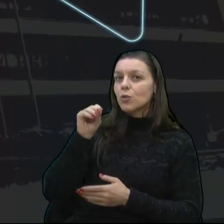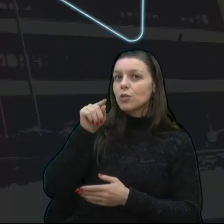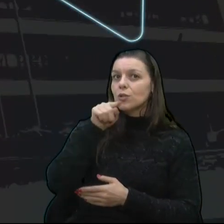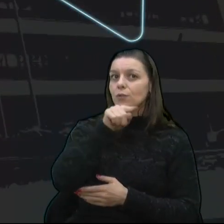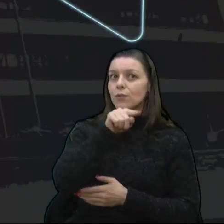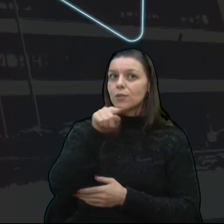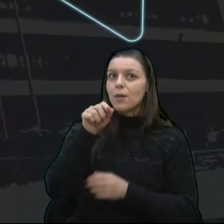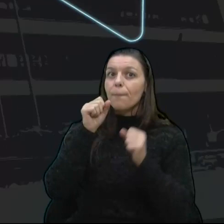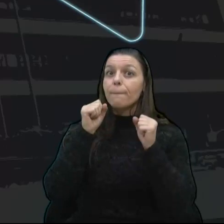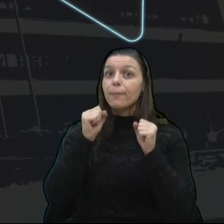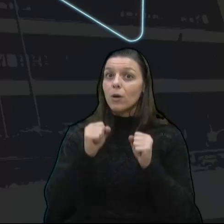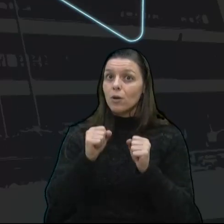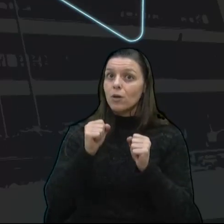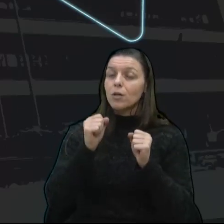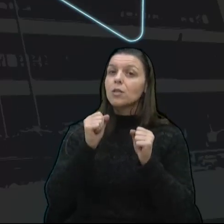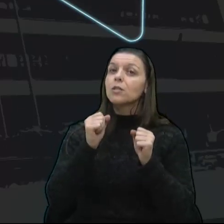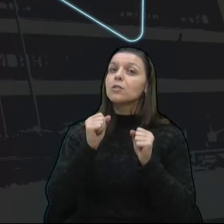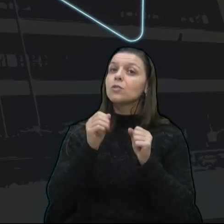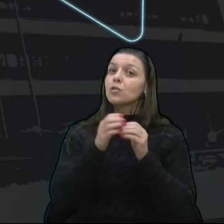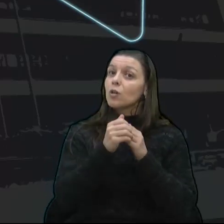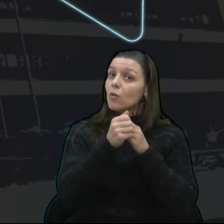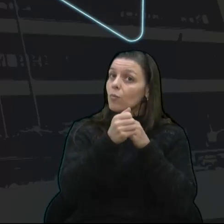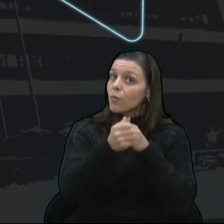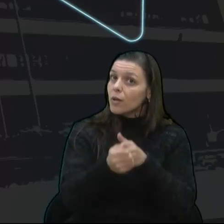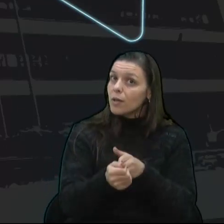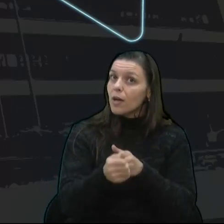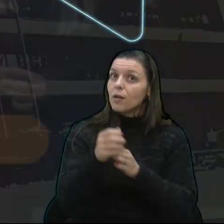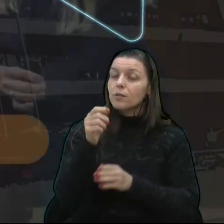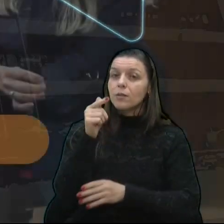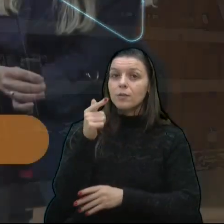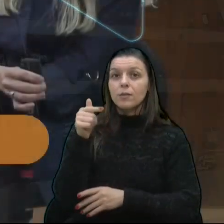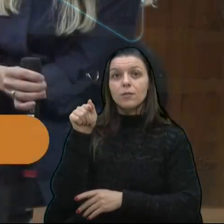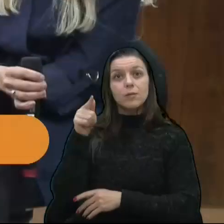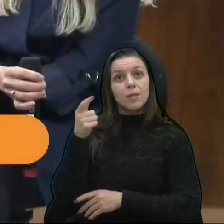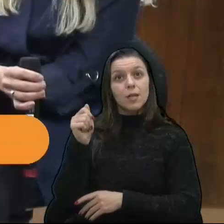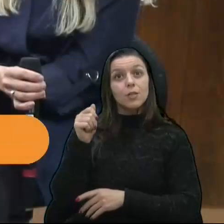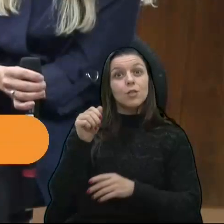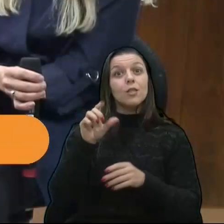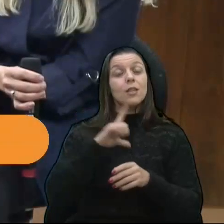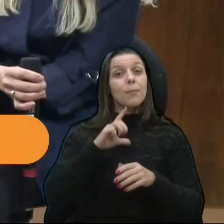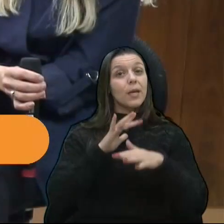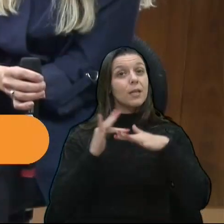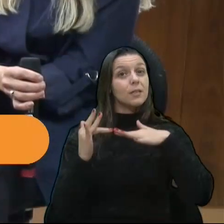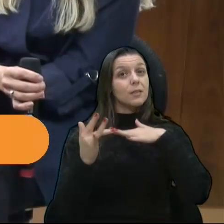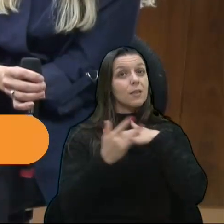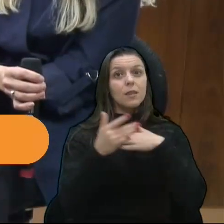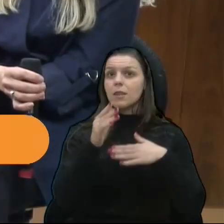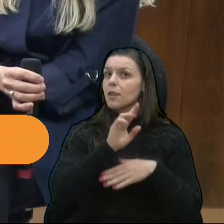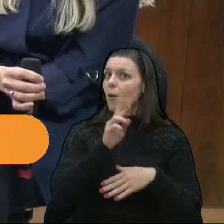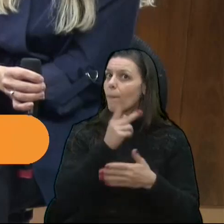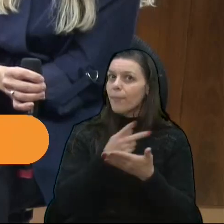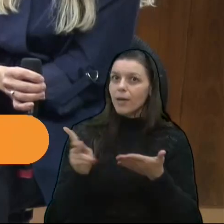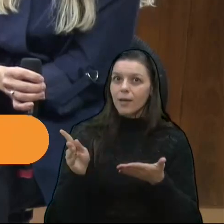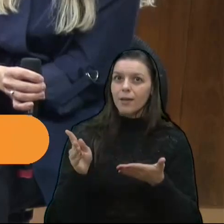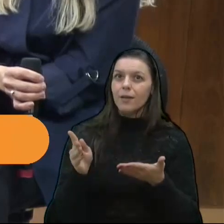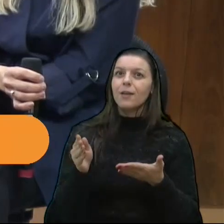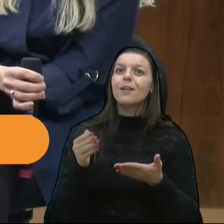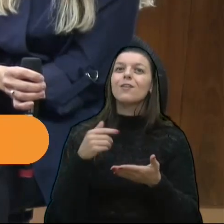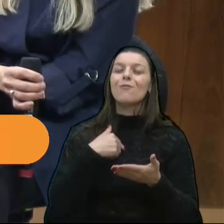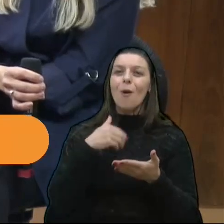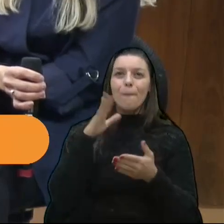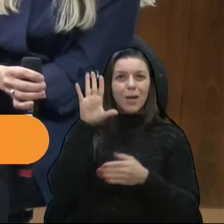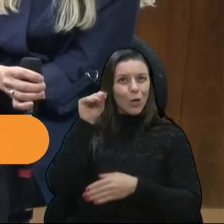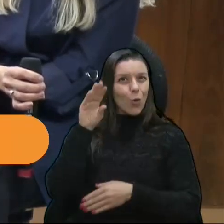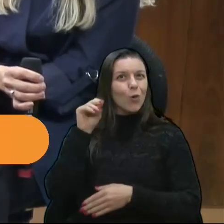TV Câmara, canal 16 da NET, e também nas nossas redes sociais. Não percam, com certeza, também vai ser uma